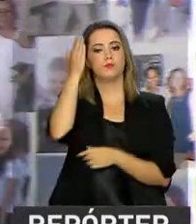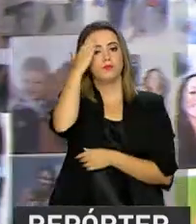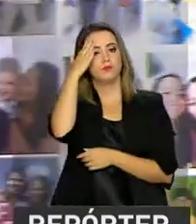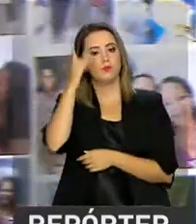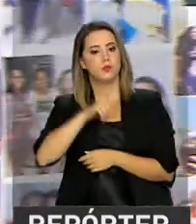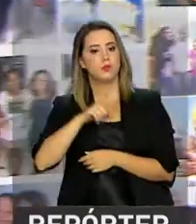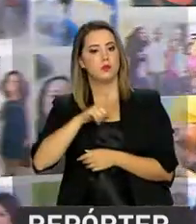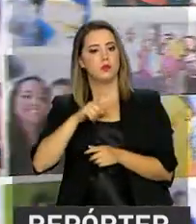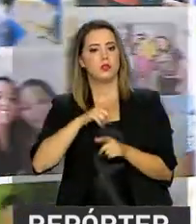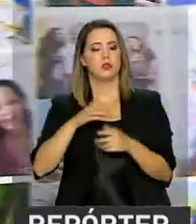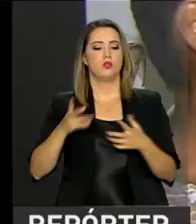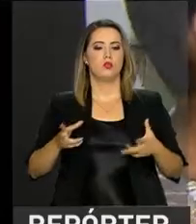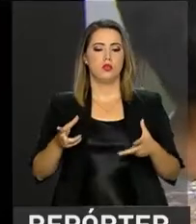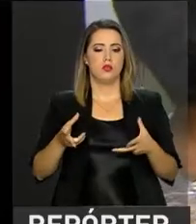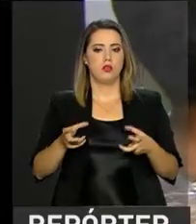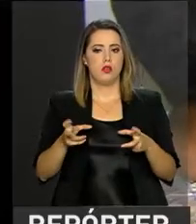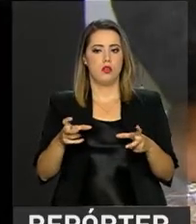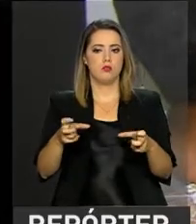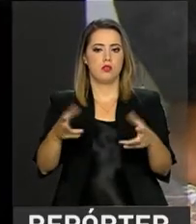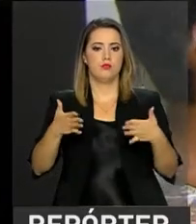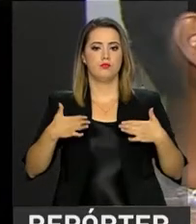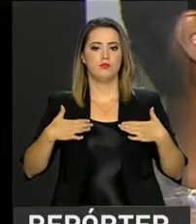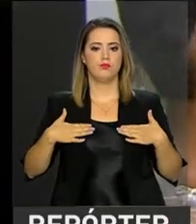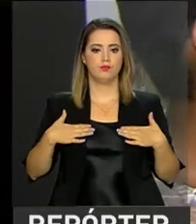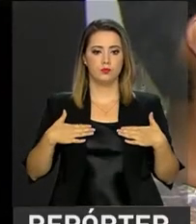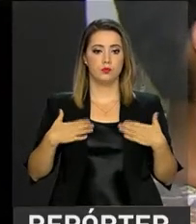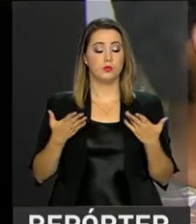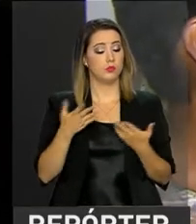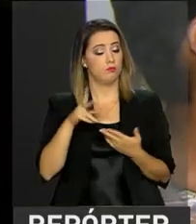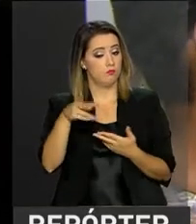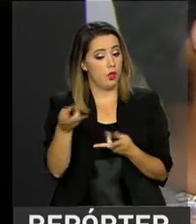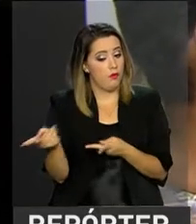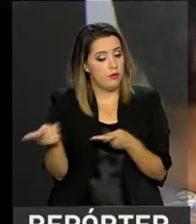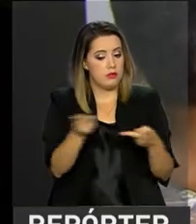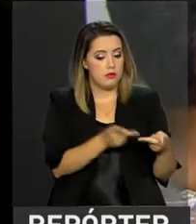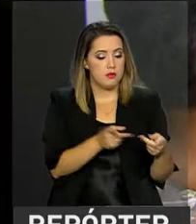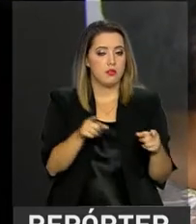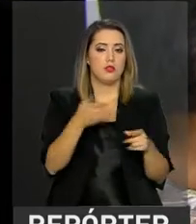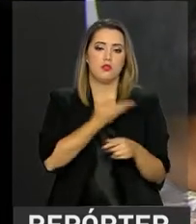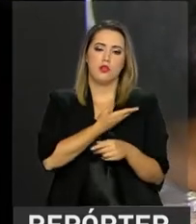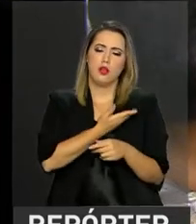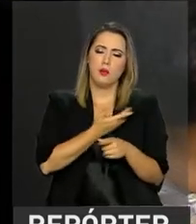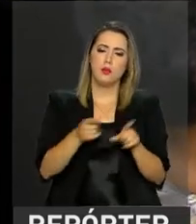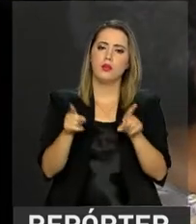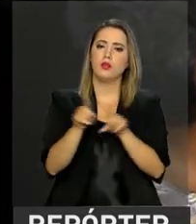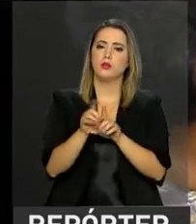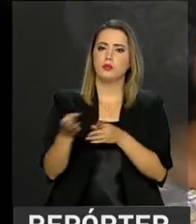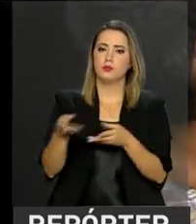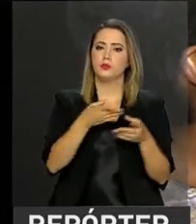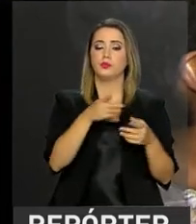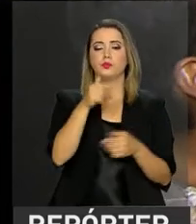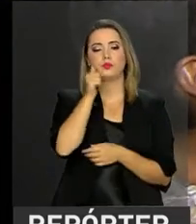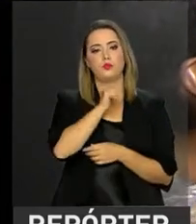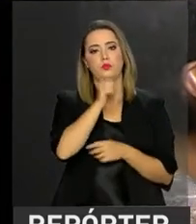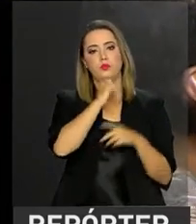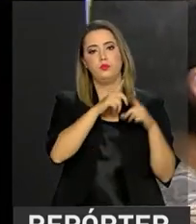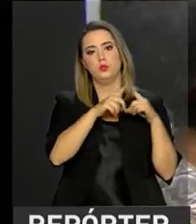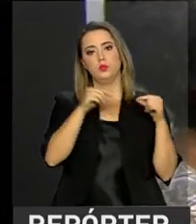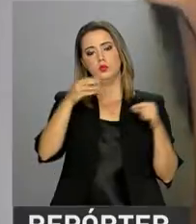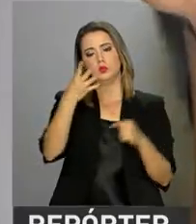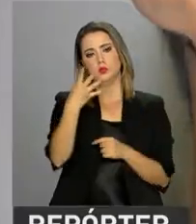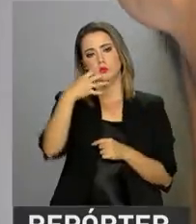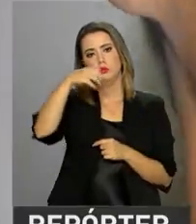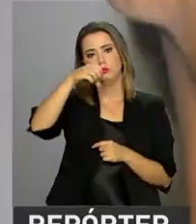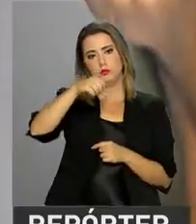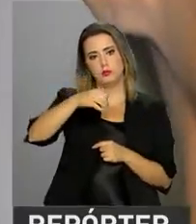estava com câncer de mama nos registros visitas de amigos que levaram solidariedade a brasiliense de 49 anos